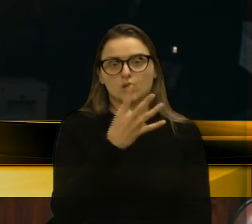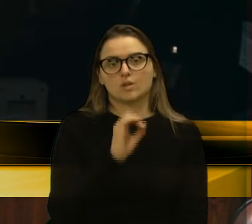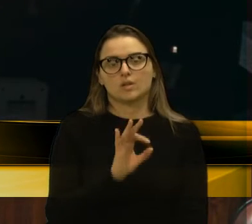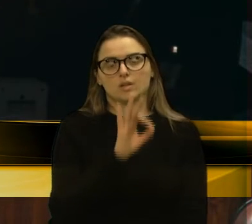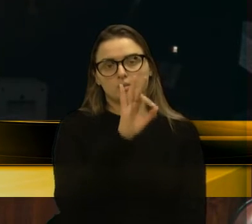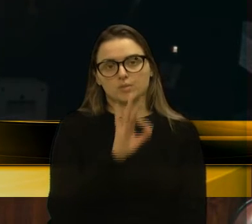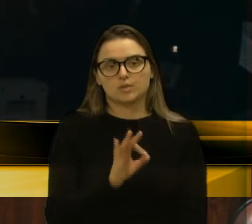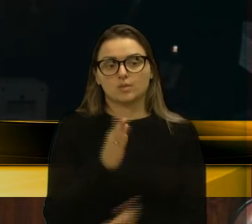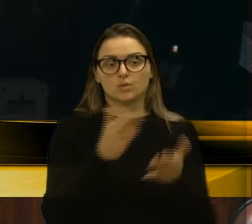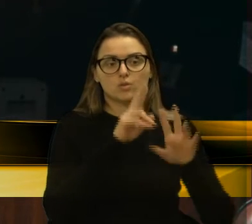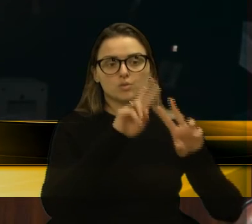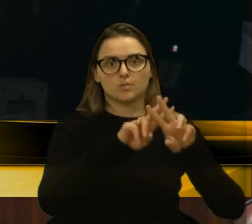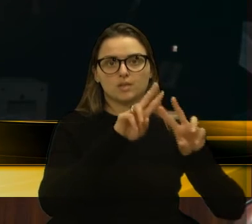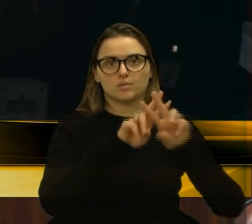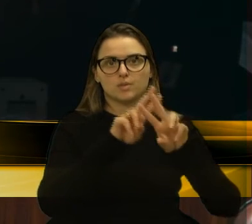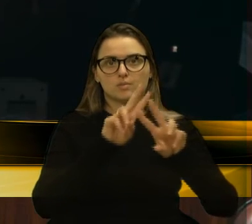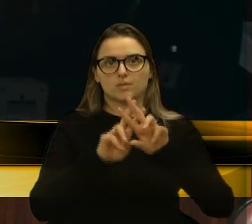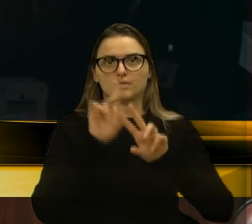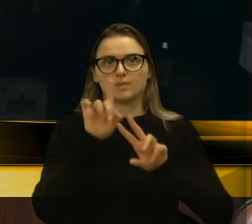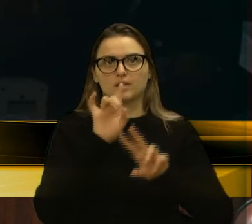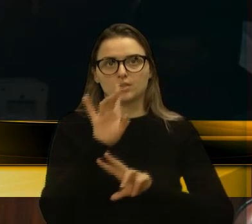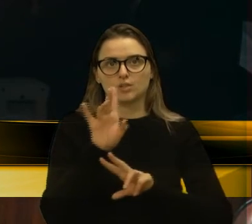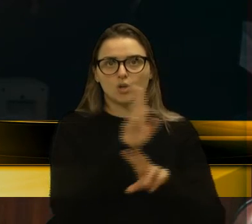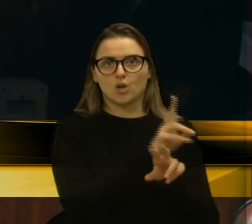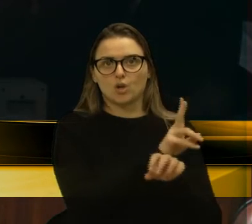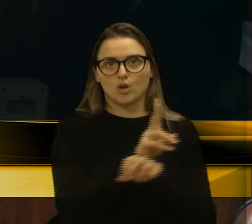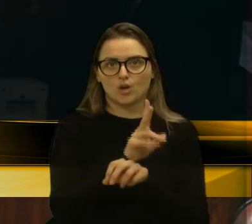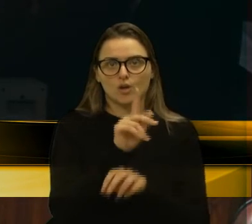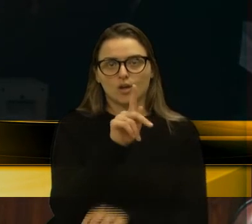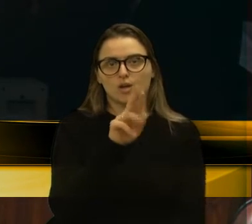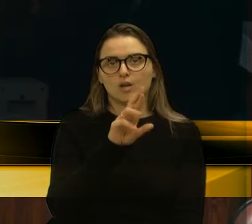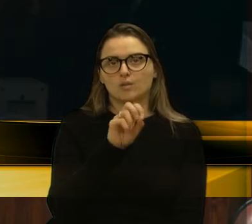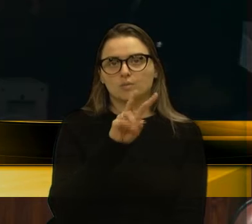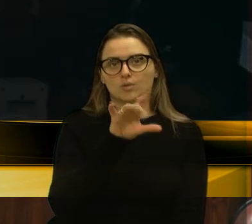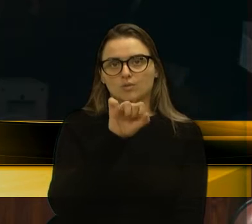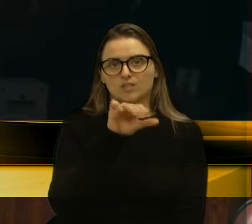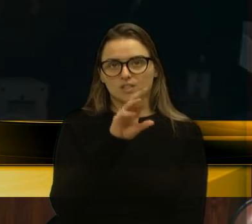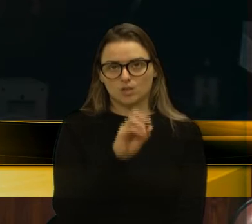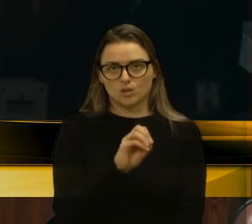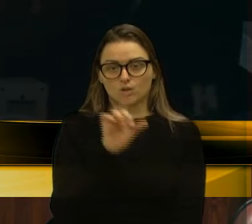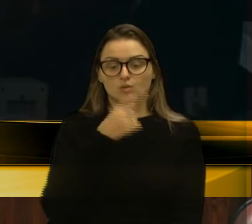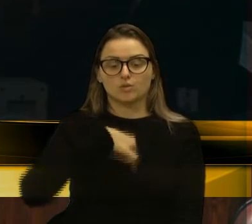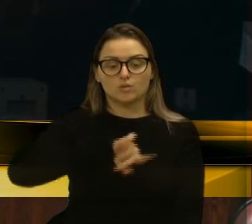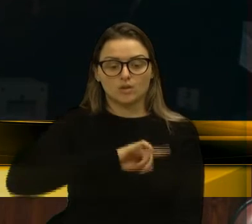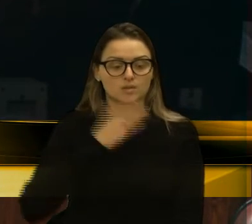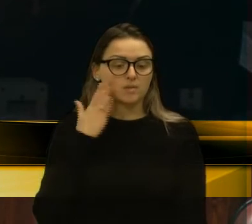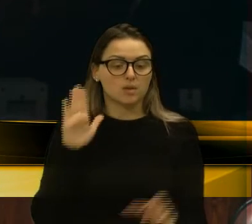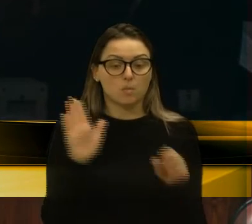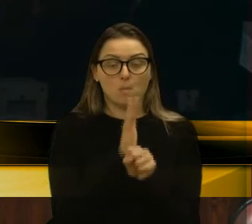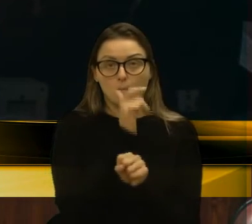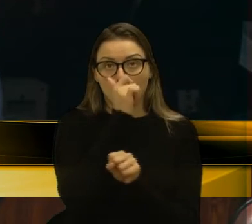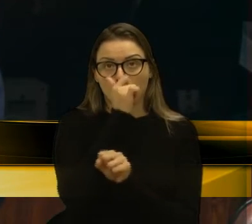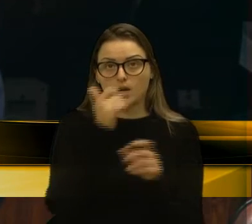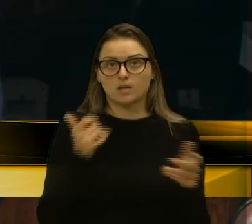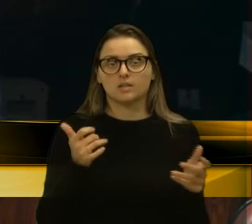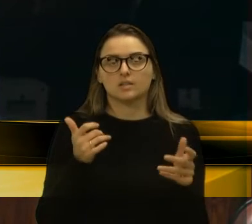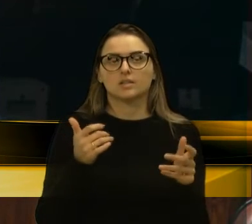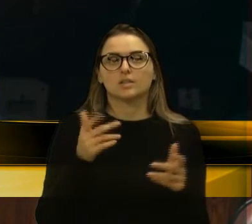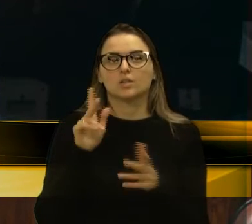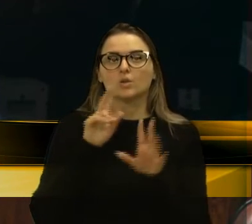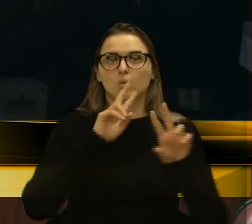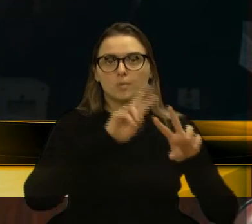população carcerária são presos provisórios. E nós sabemos a superlotação, sabemos o direito, inclusive, que o preso tem